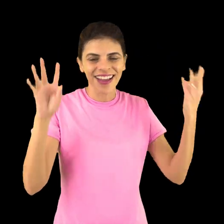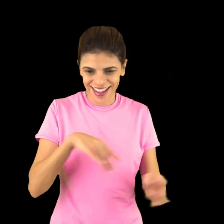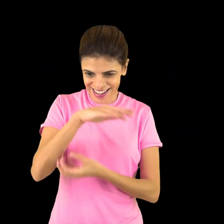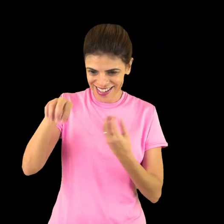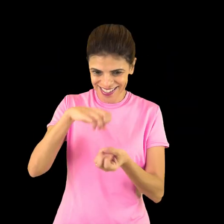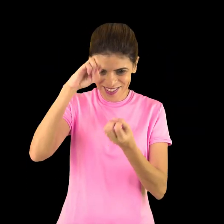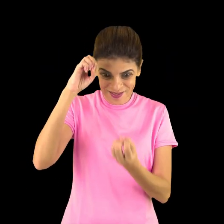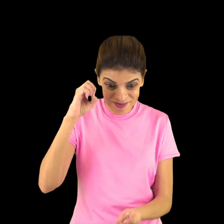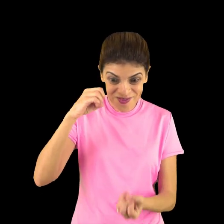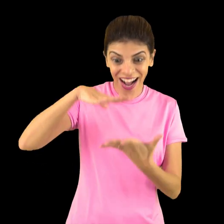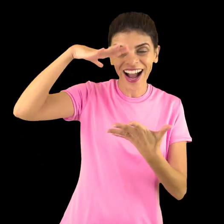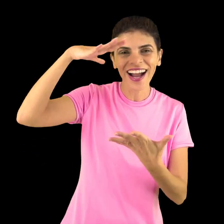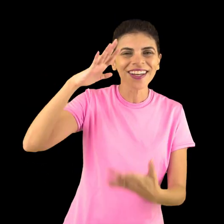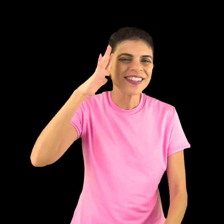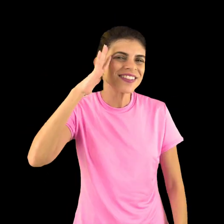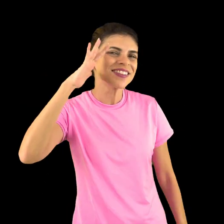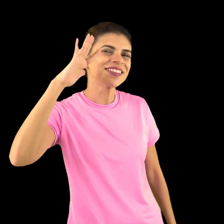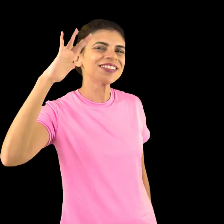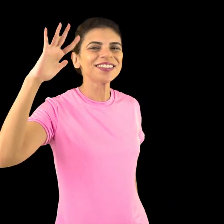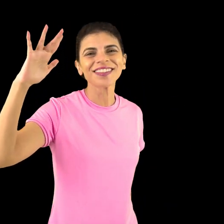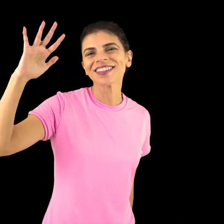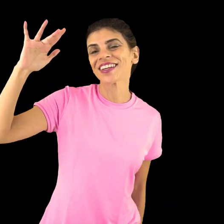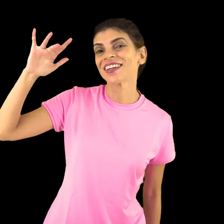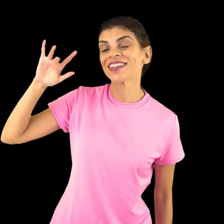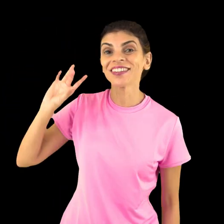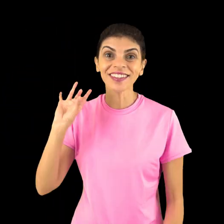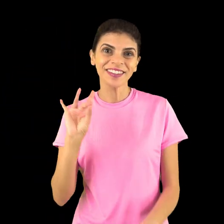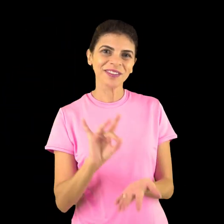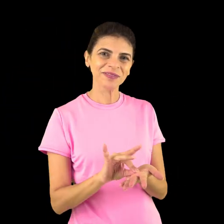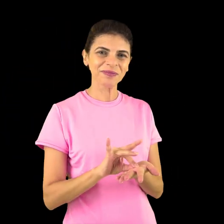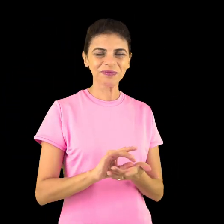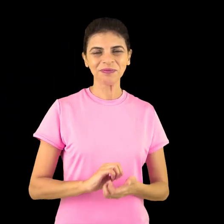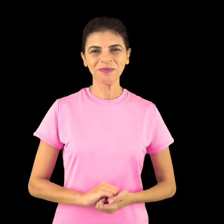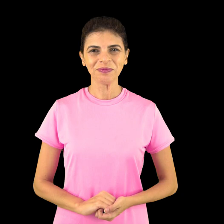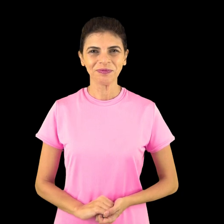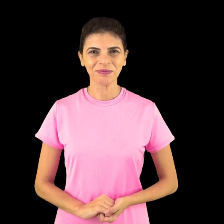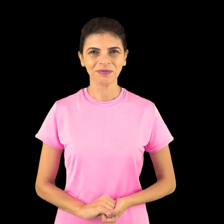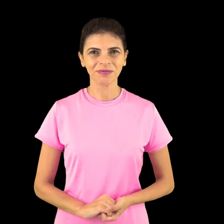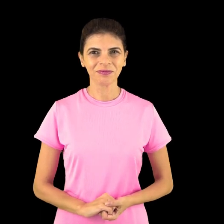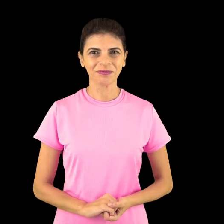magia e fantasia para o nosso lindo sonho acontecer.